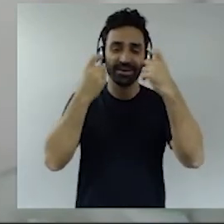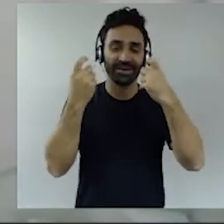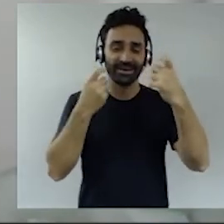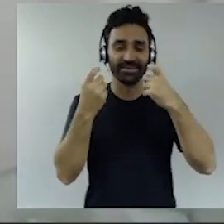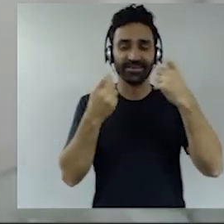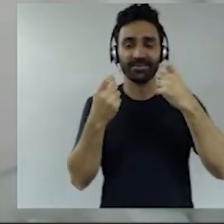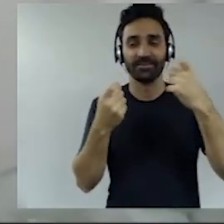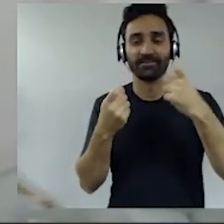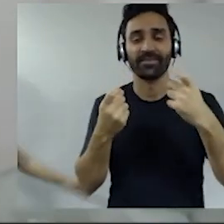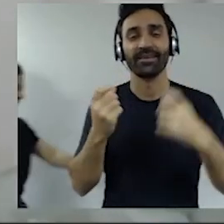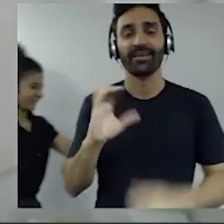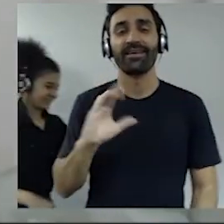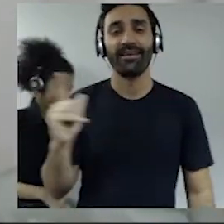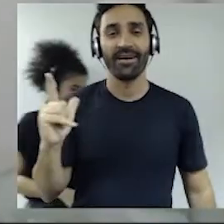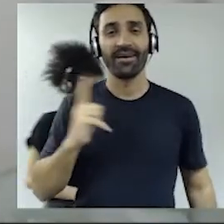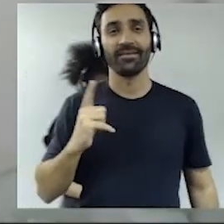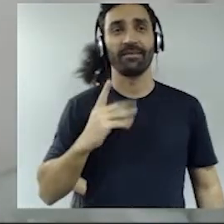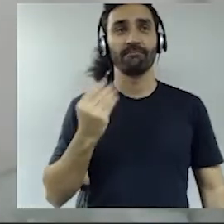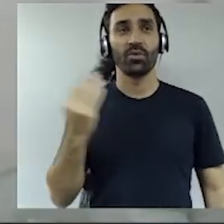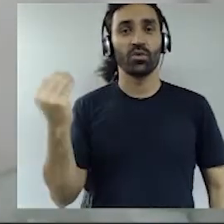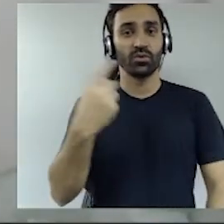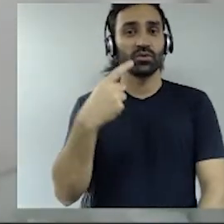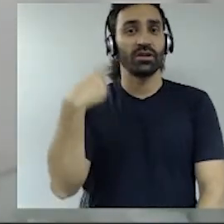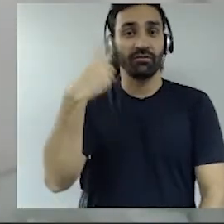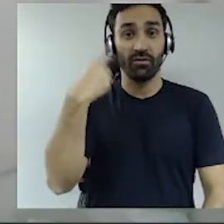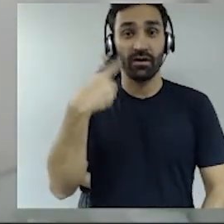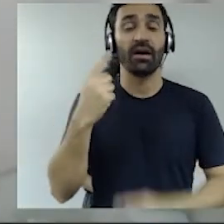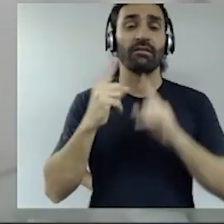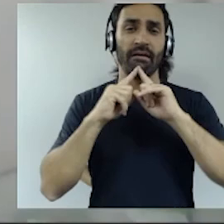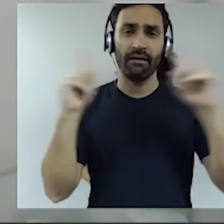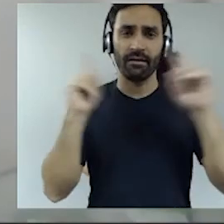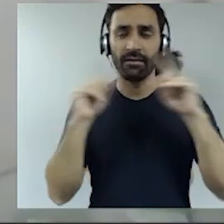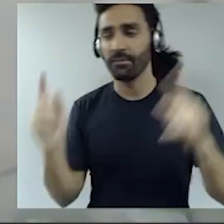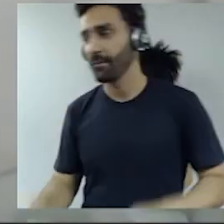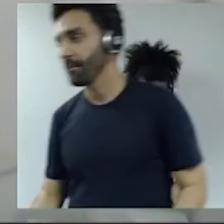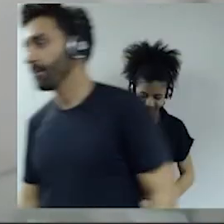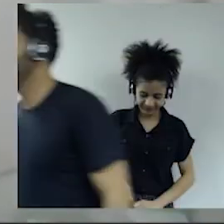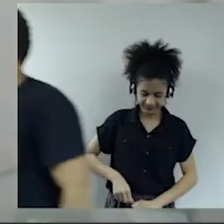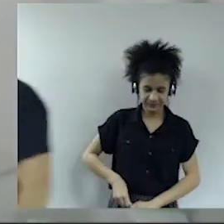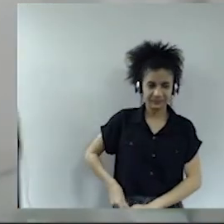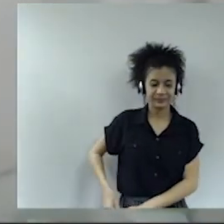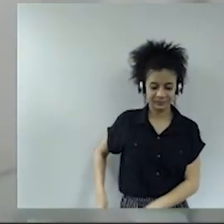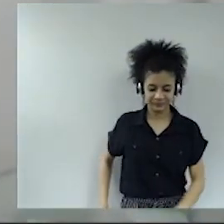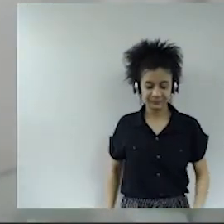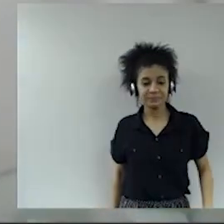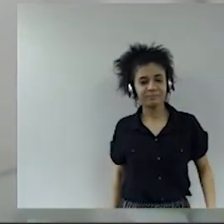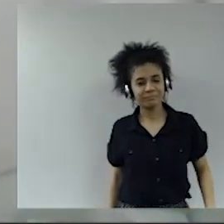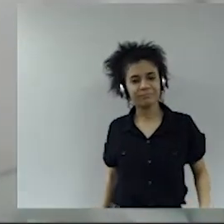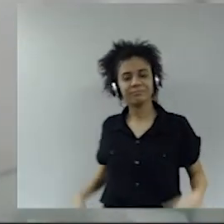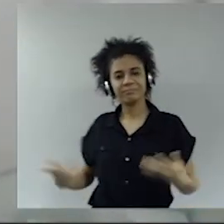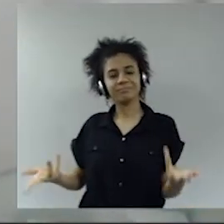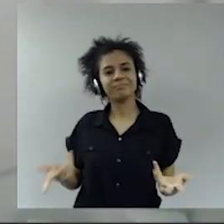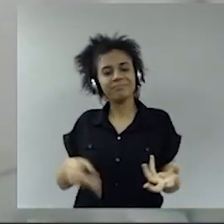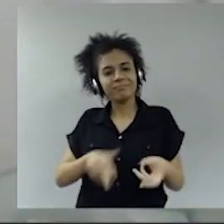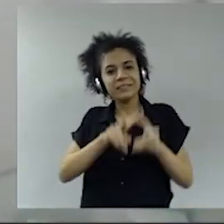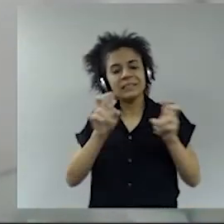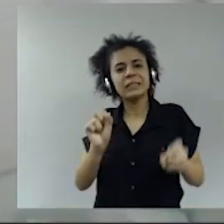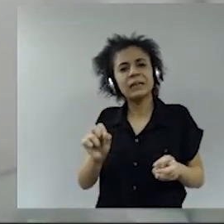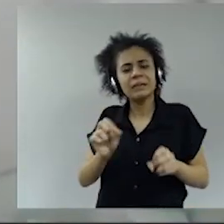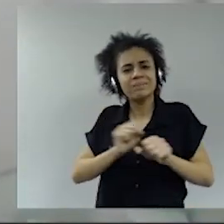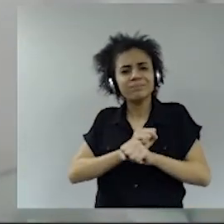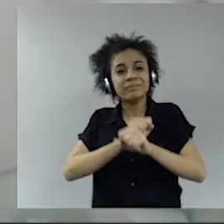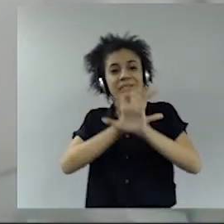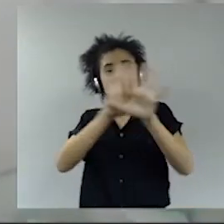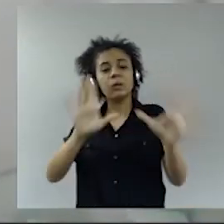que muitos advogados reclamam que os tribunais superiores têm, nessa matéria, esclarecido